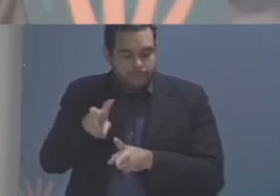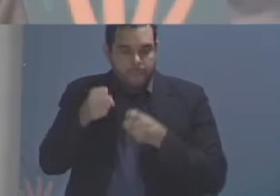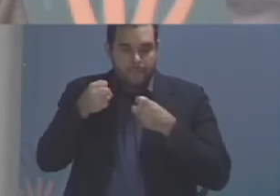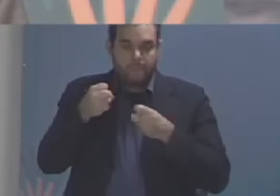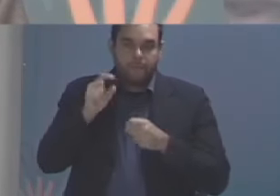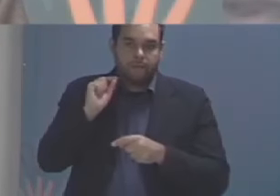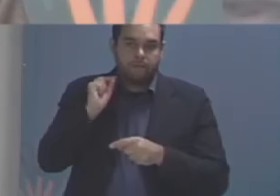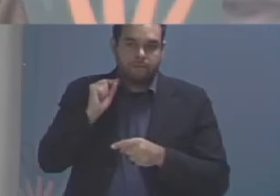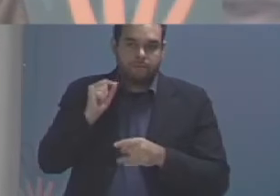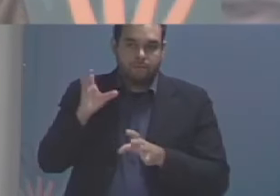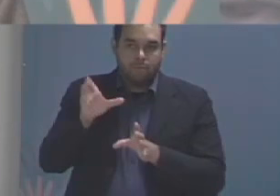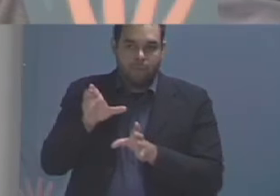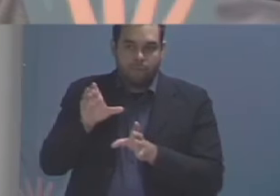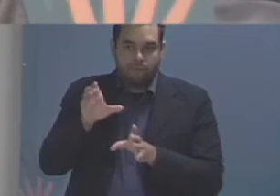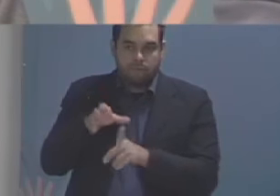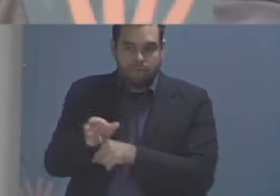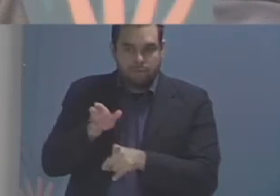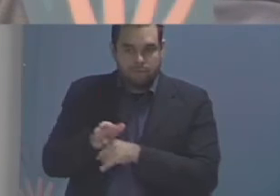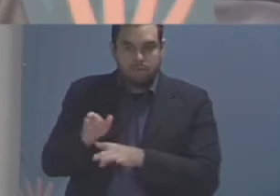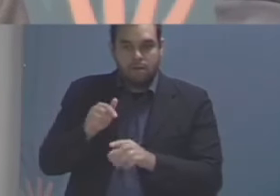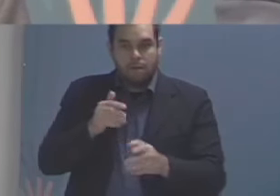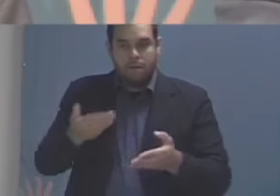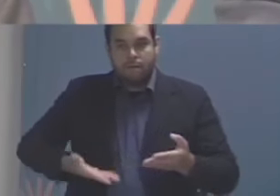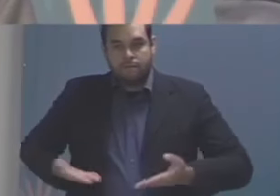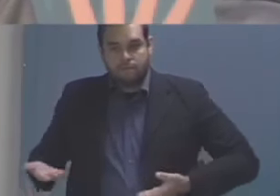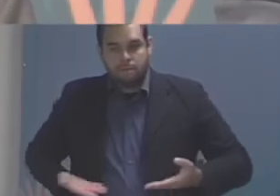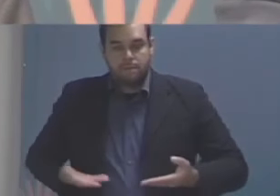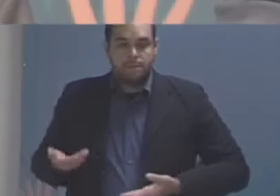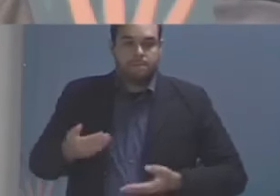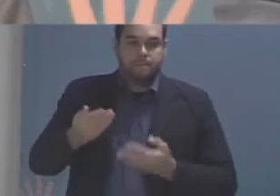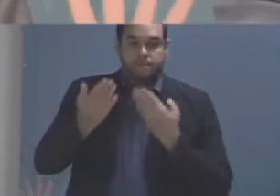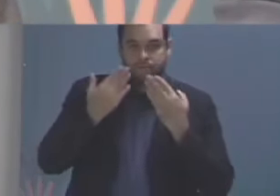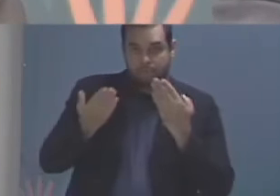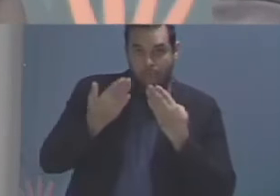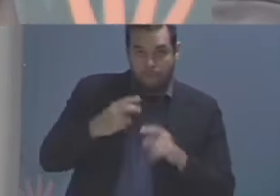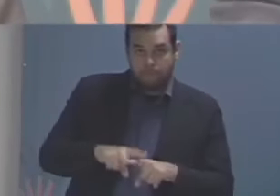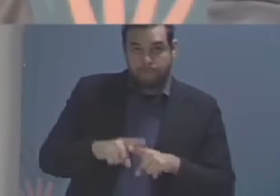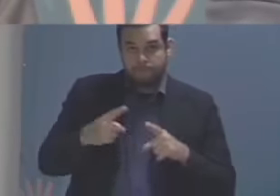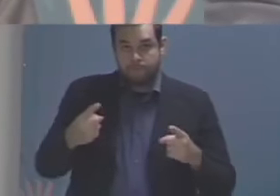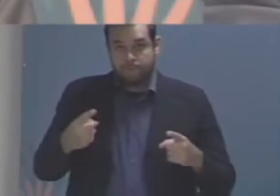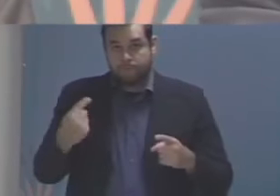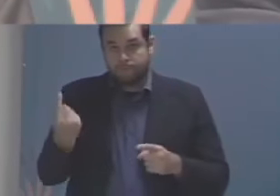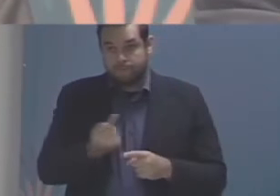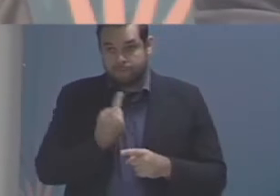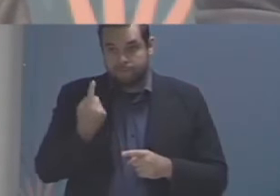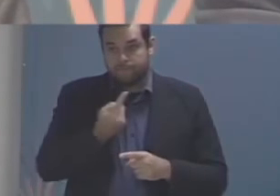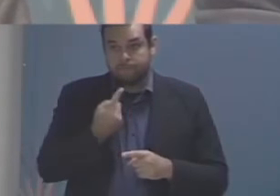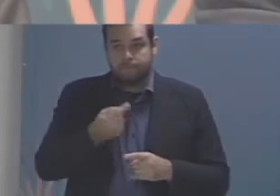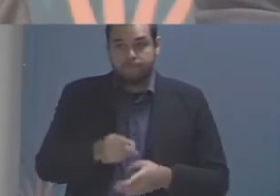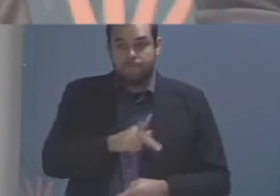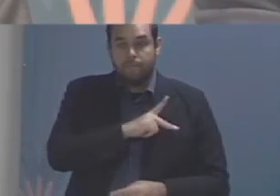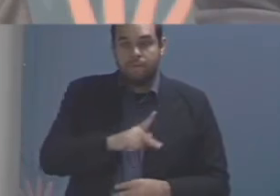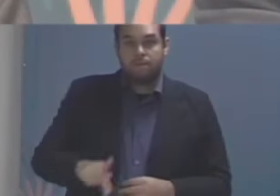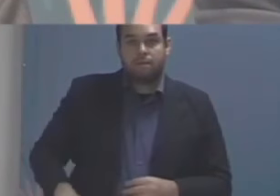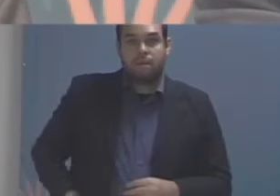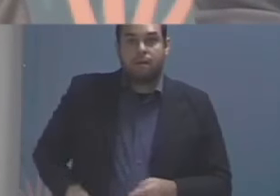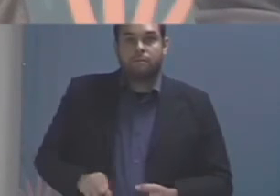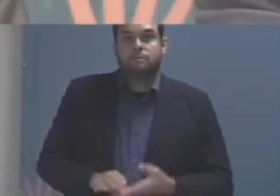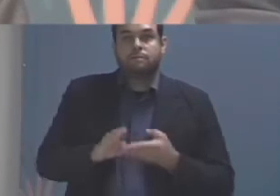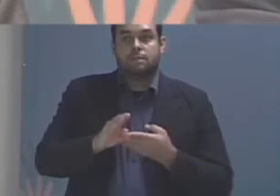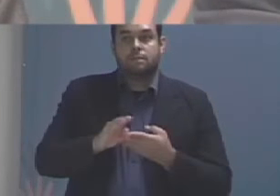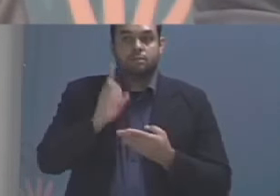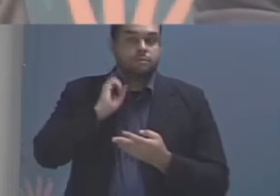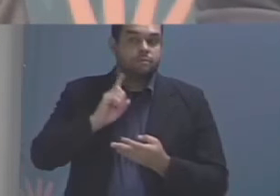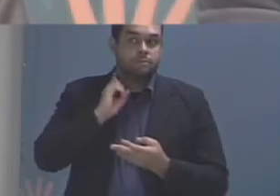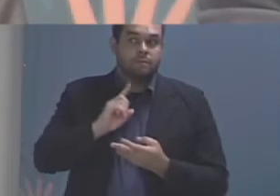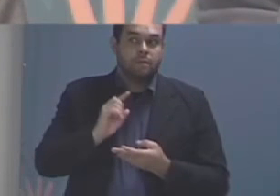é o Centro de Orientação do Trabalho em Psicologia. Agora, quando eu estive na presidência do Conselho de Minas, nós fizemos um convênio com